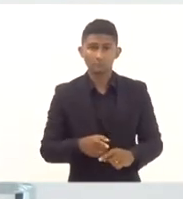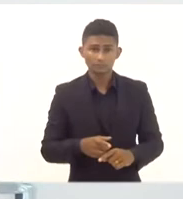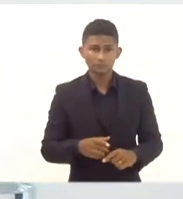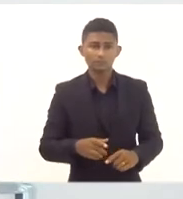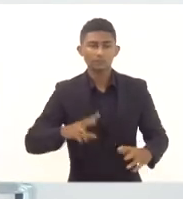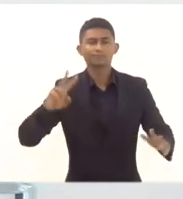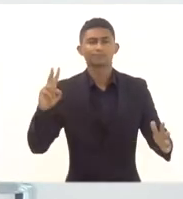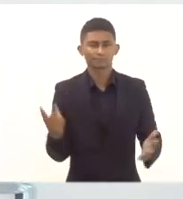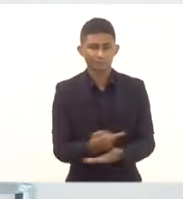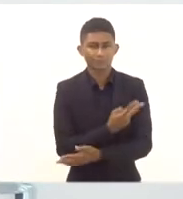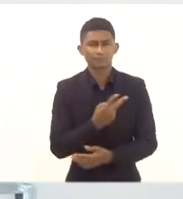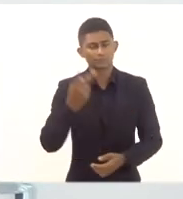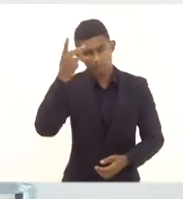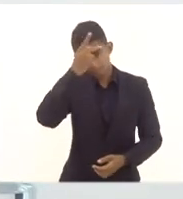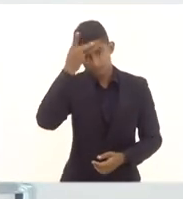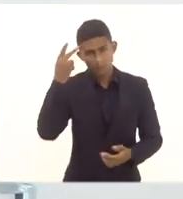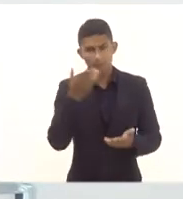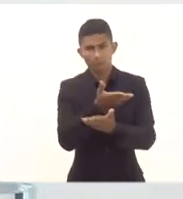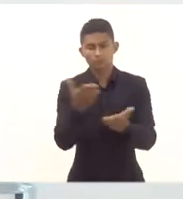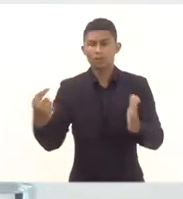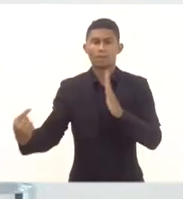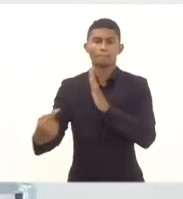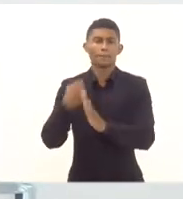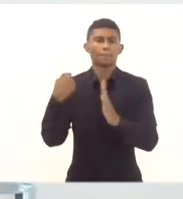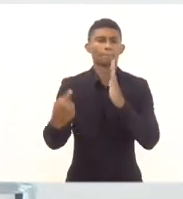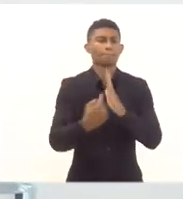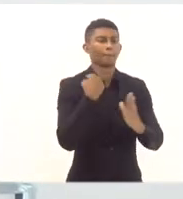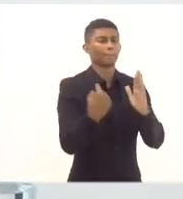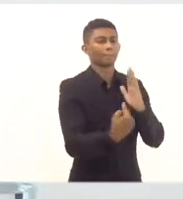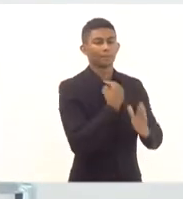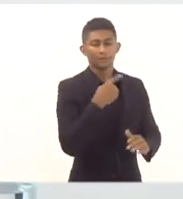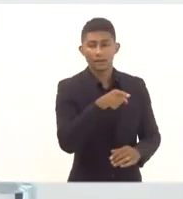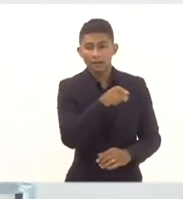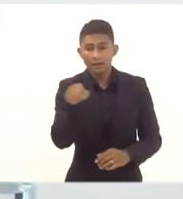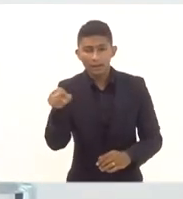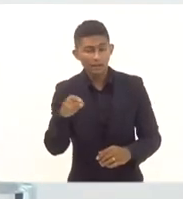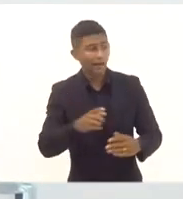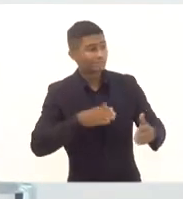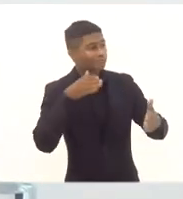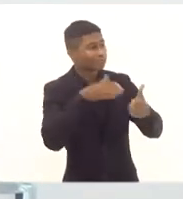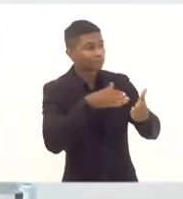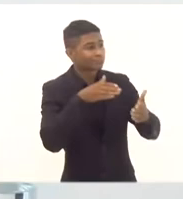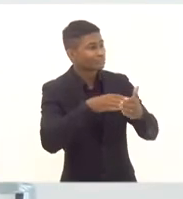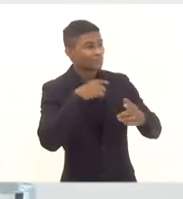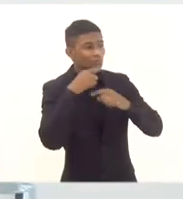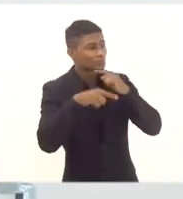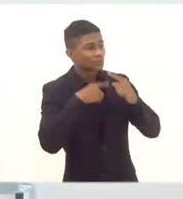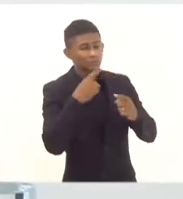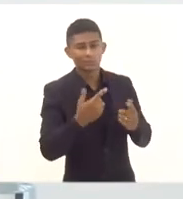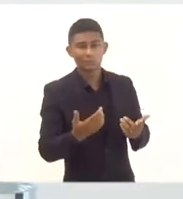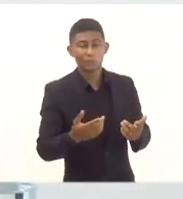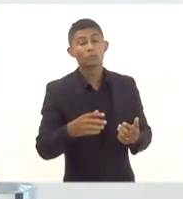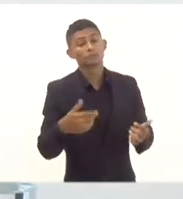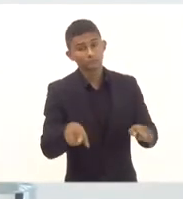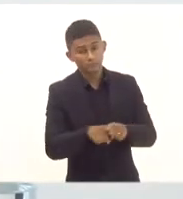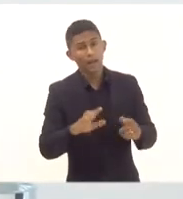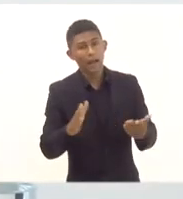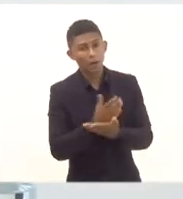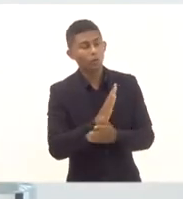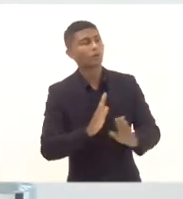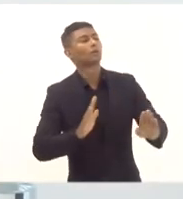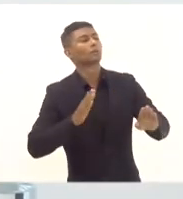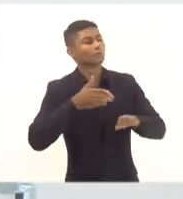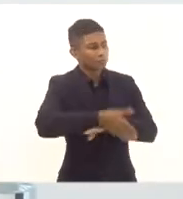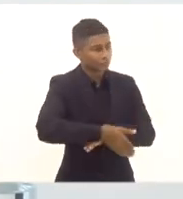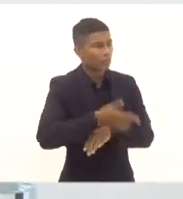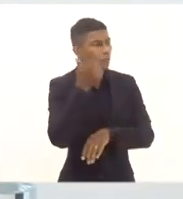termos de não acesso ao programa mas também é a dificuldade depois que a pessoa já está inserida no